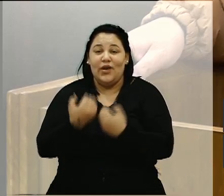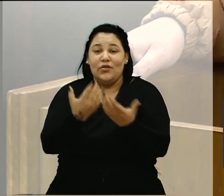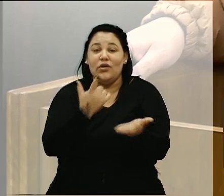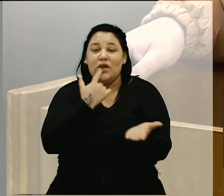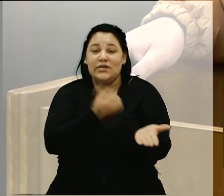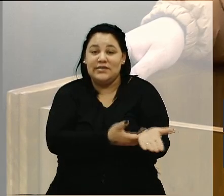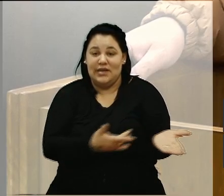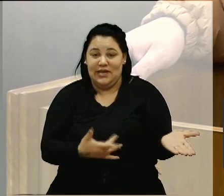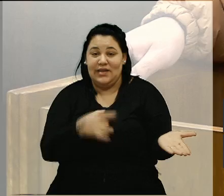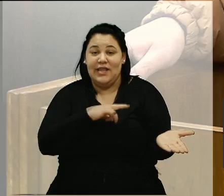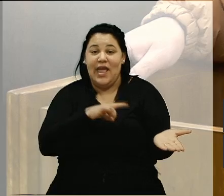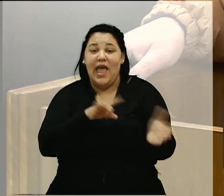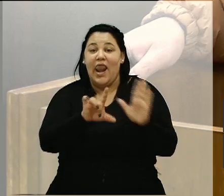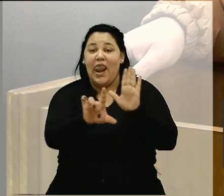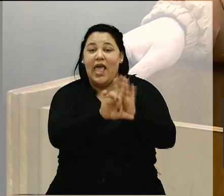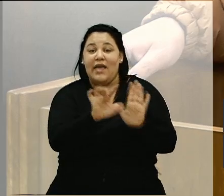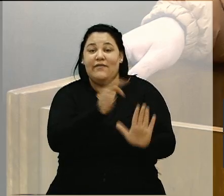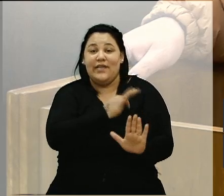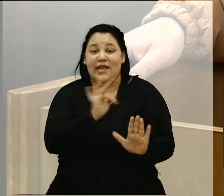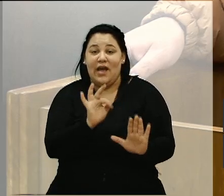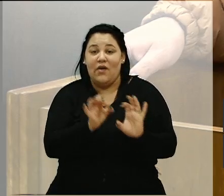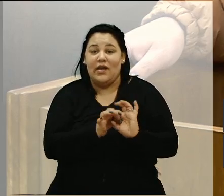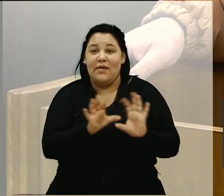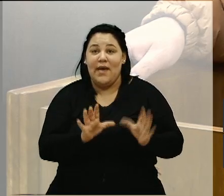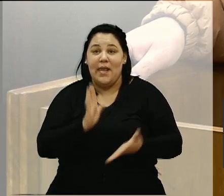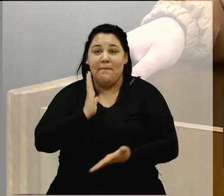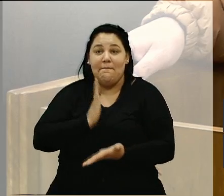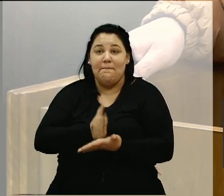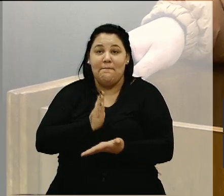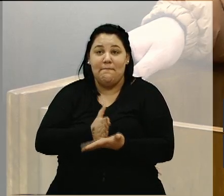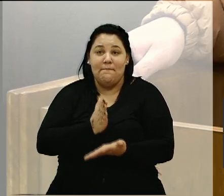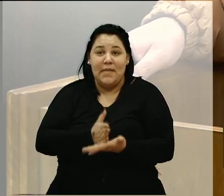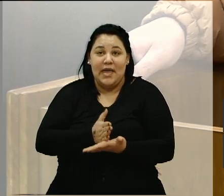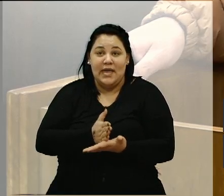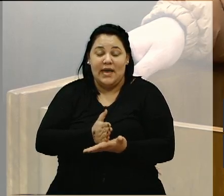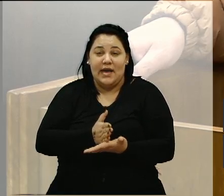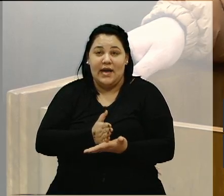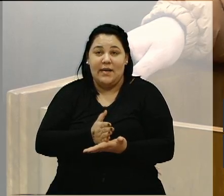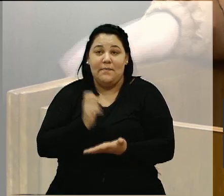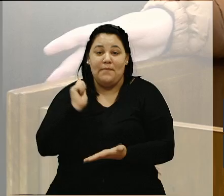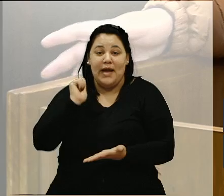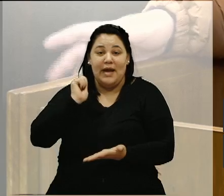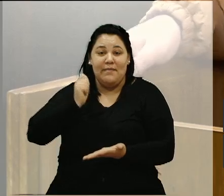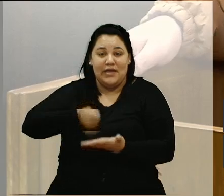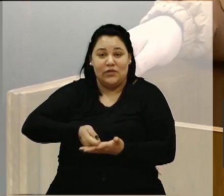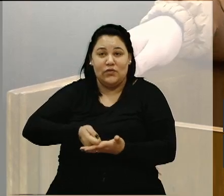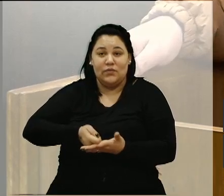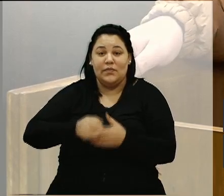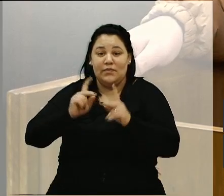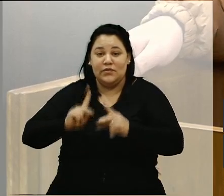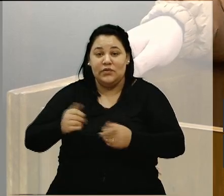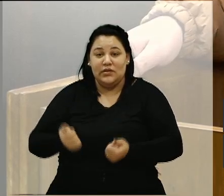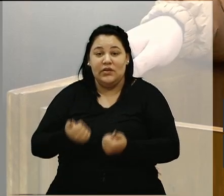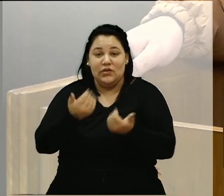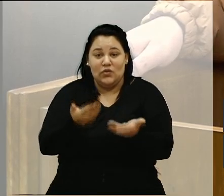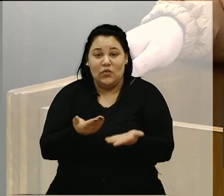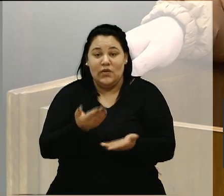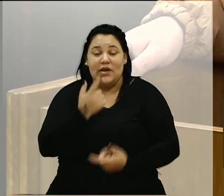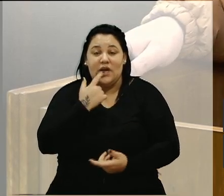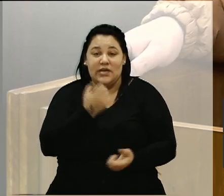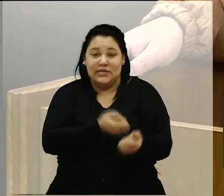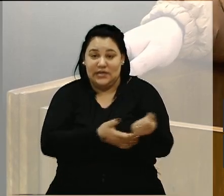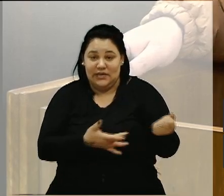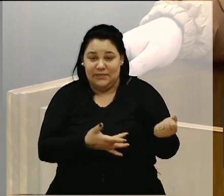lei federal que permite meia entrada para doadores de sangue. É uma lei federal, obviamente, se aplica a Caxias do